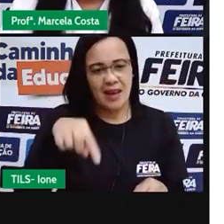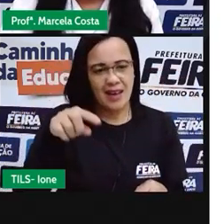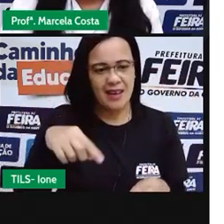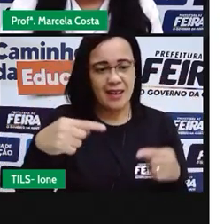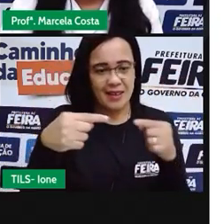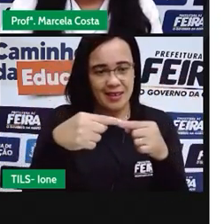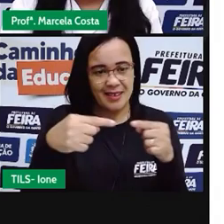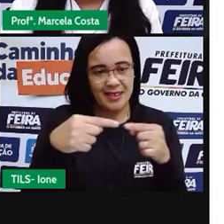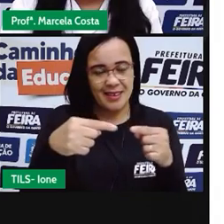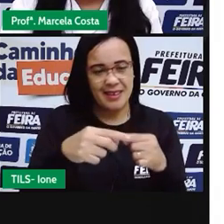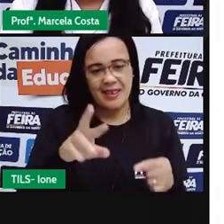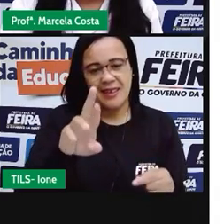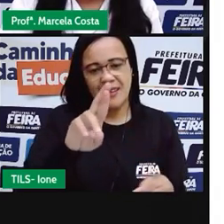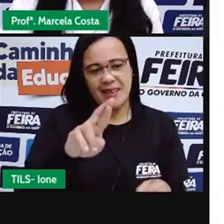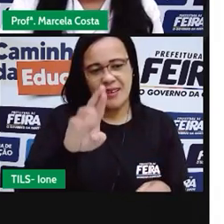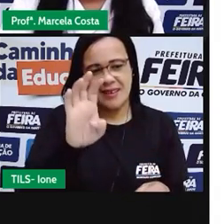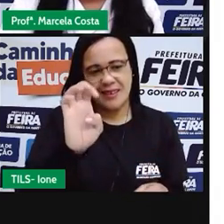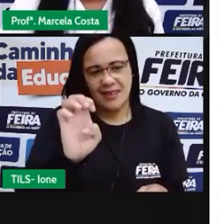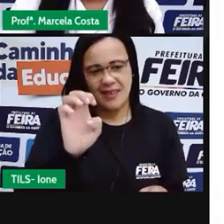Qual foi?